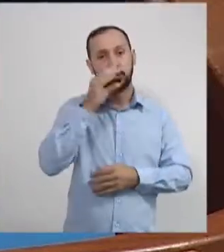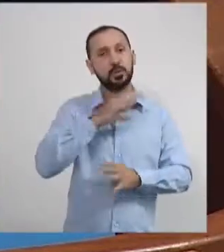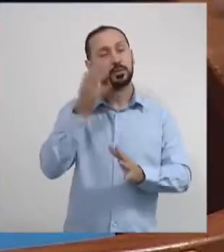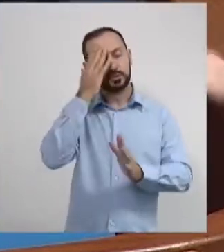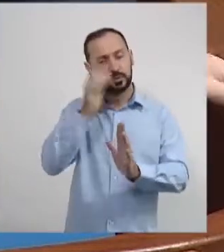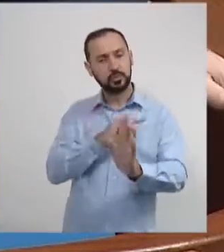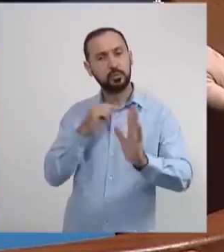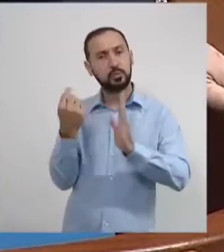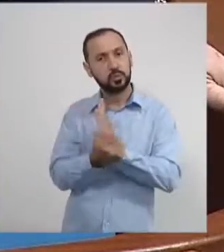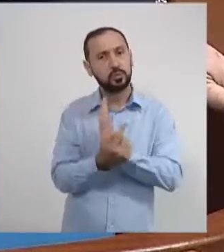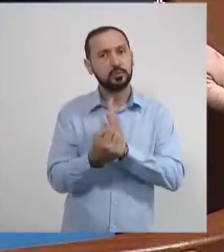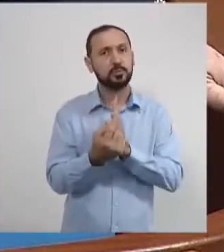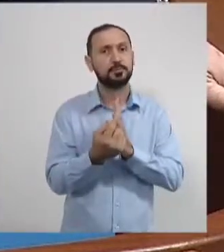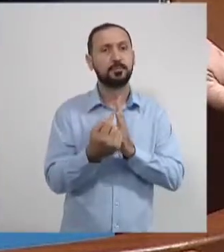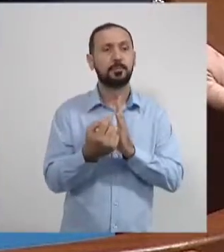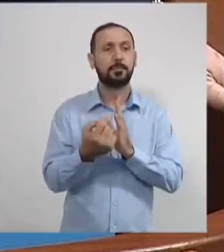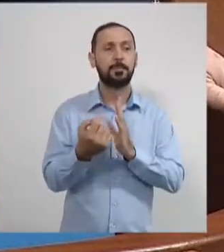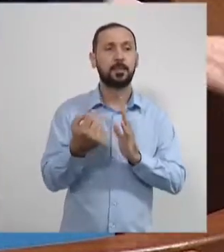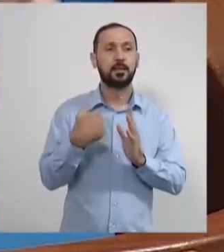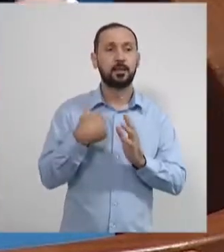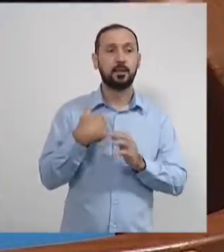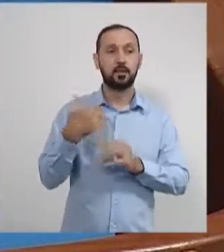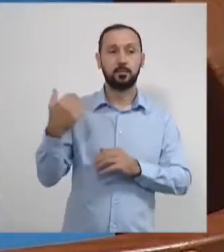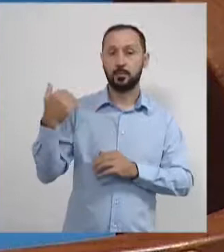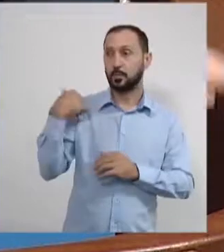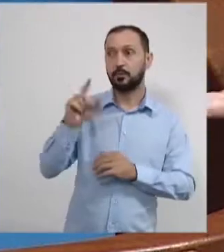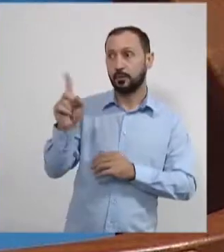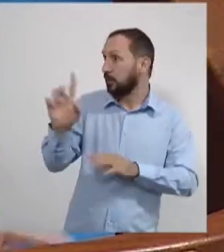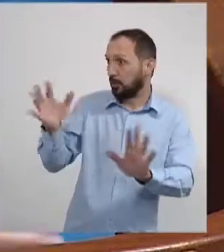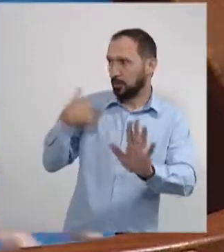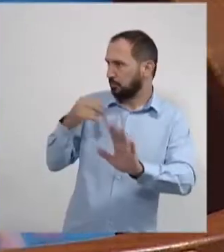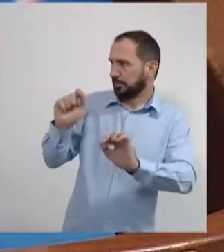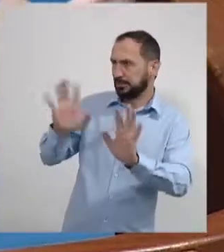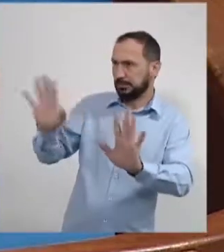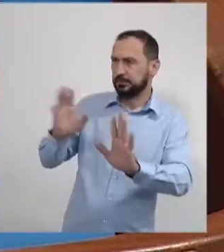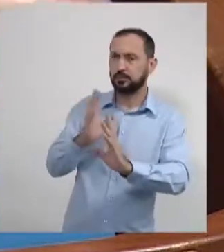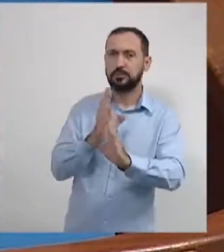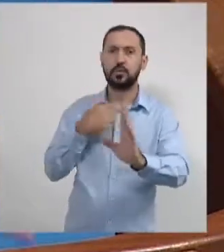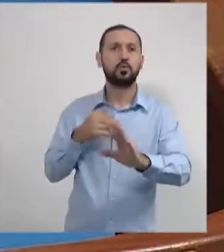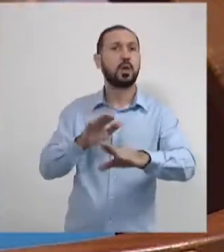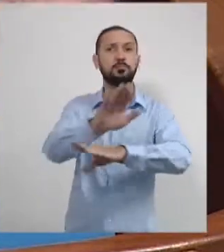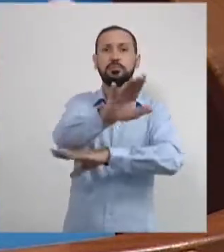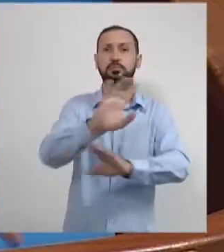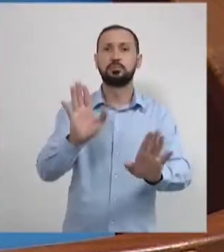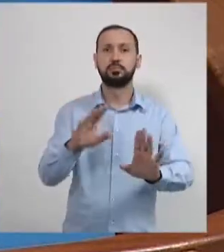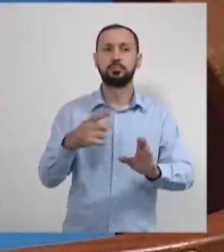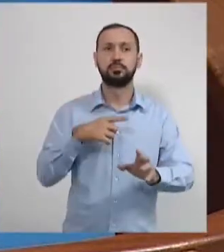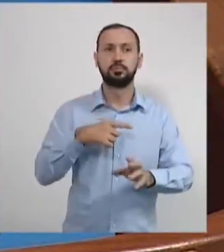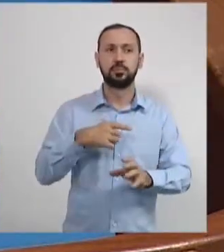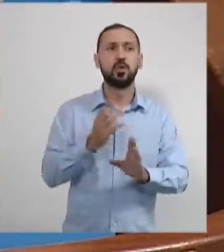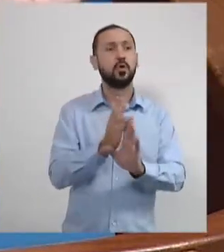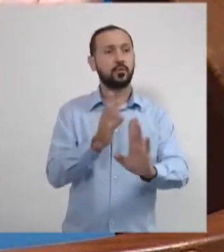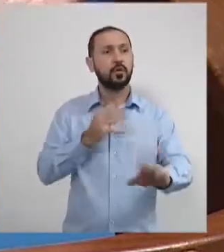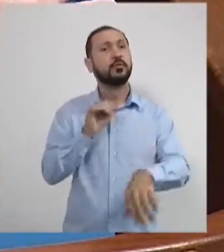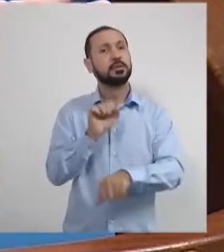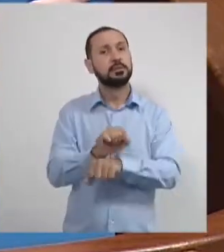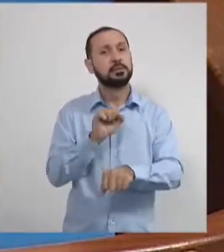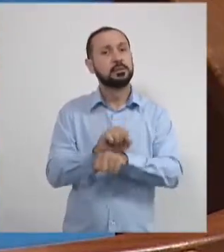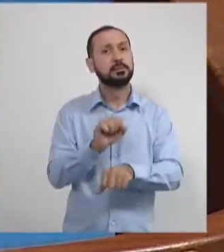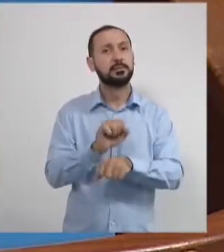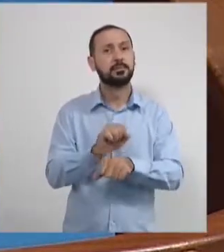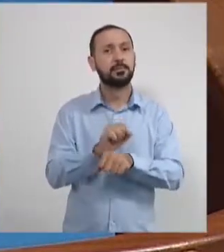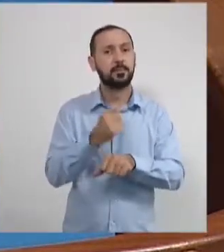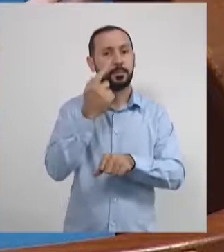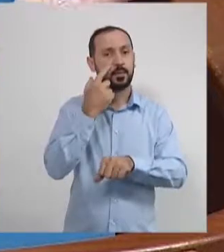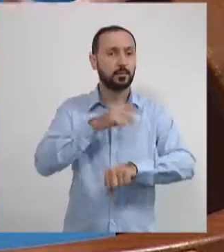Né? Me procuraram, eu disse que não, eu queria, obviamente, não iria passar na frente, quer dizer, ali na fila, até para poder